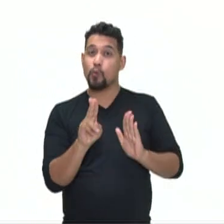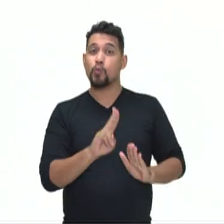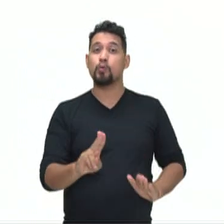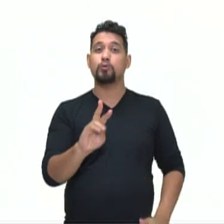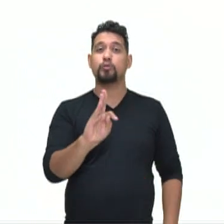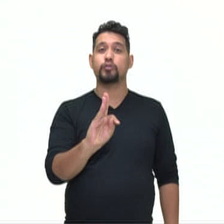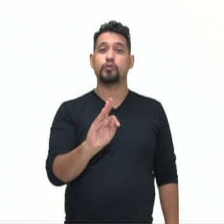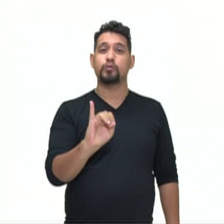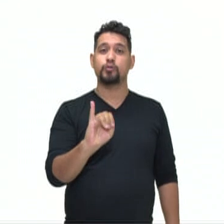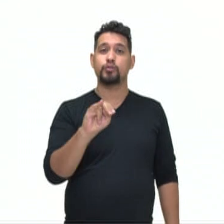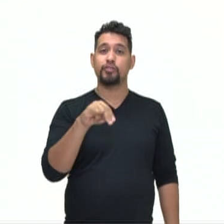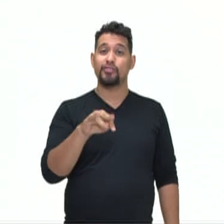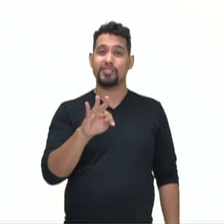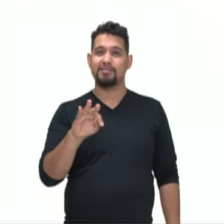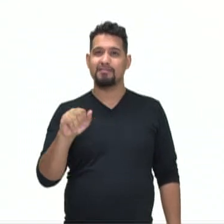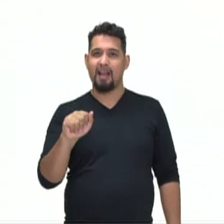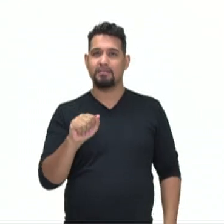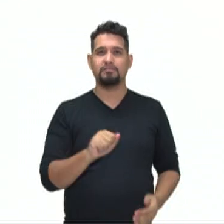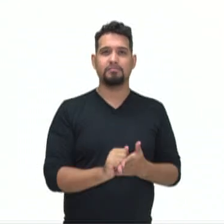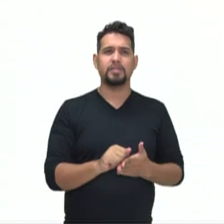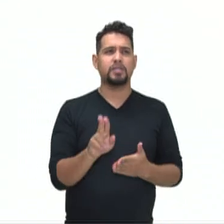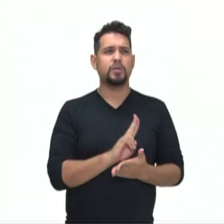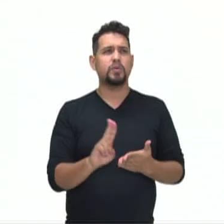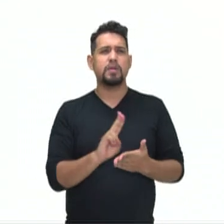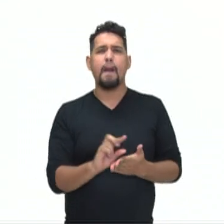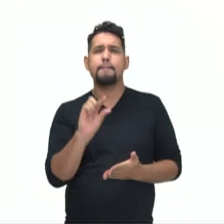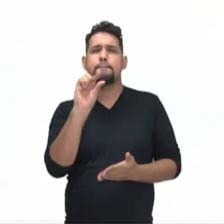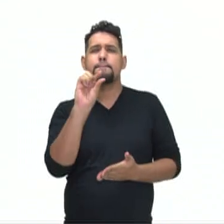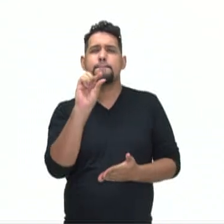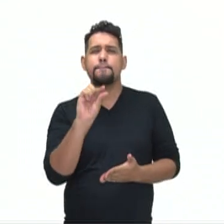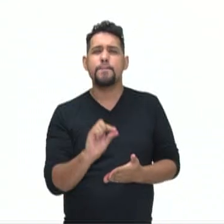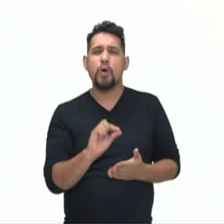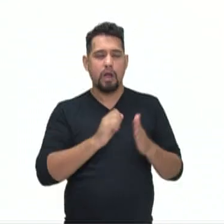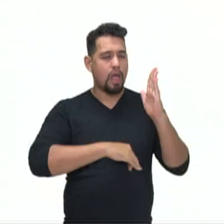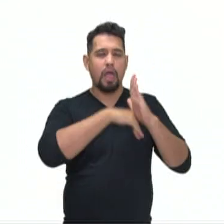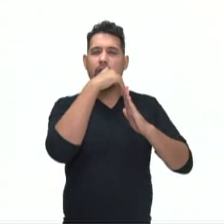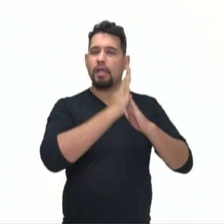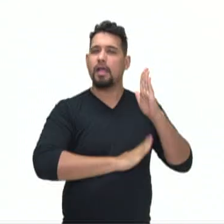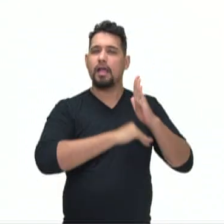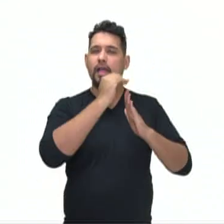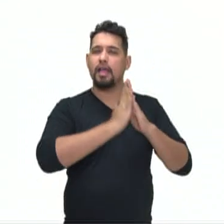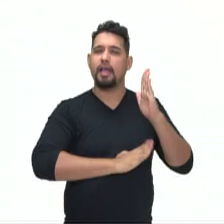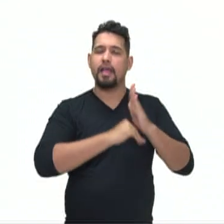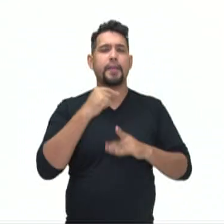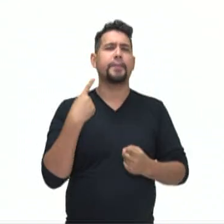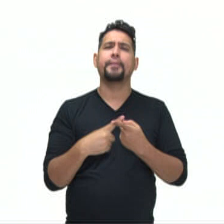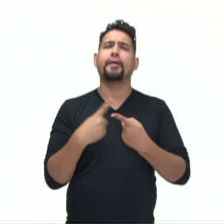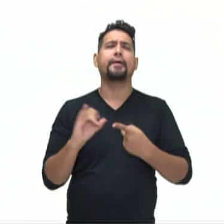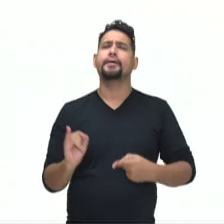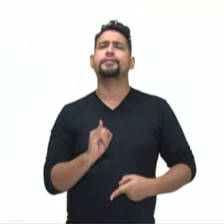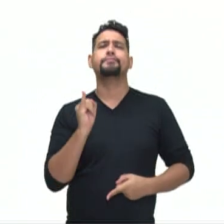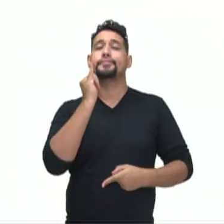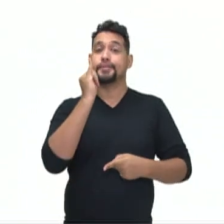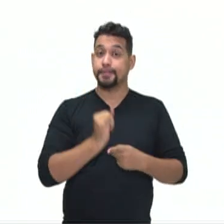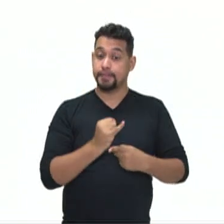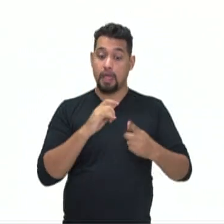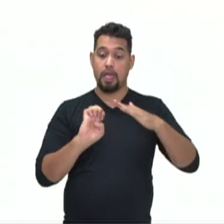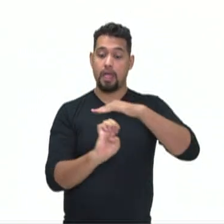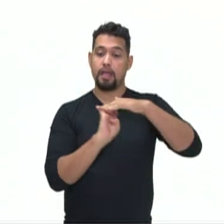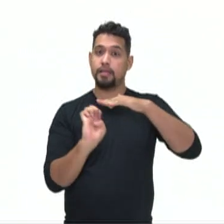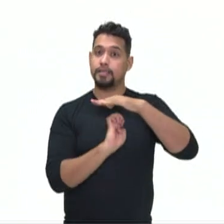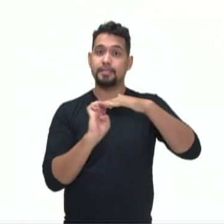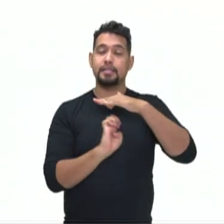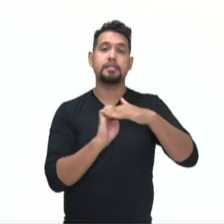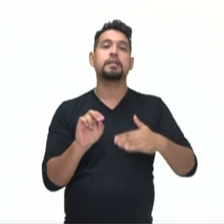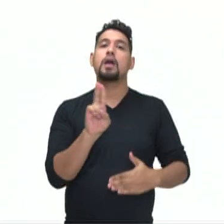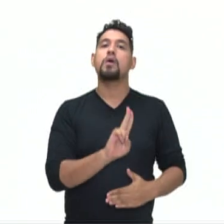utilizar uma logomarca sustentável. Mas por que isso é importante? A empresa